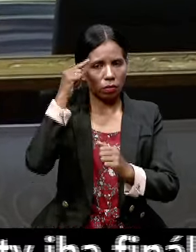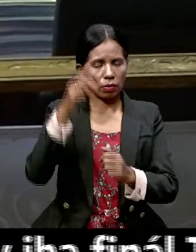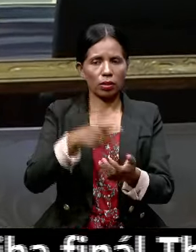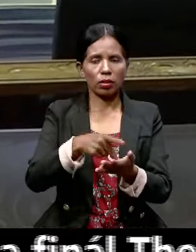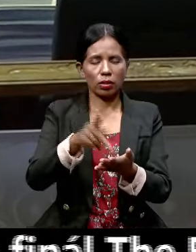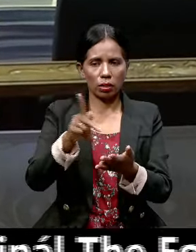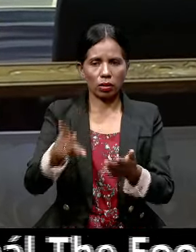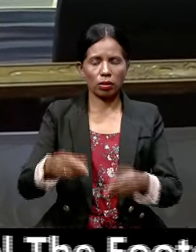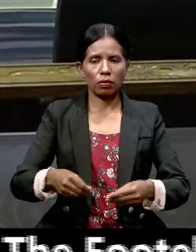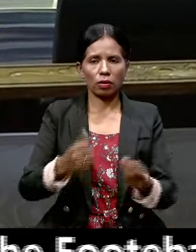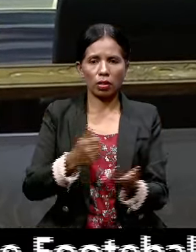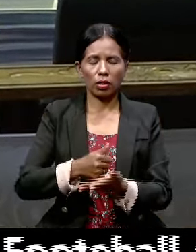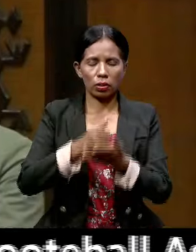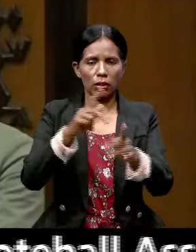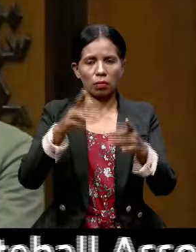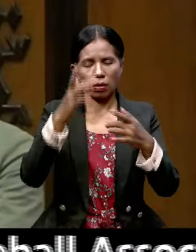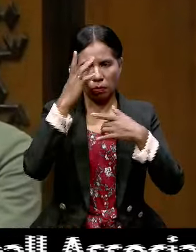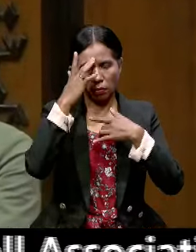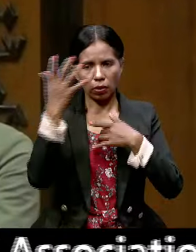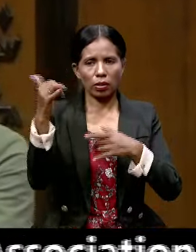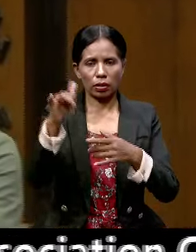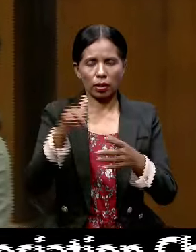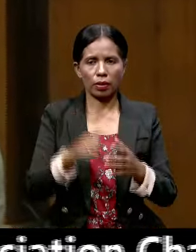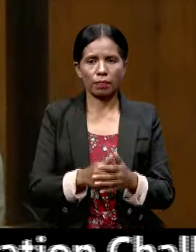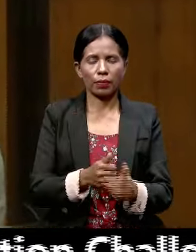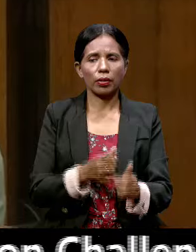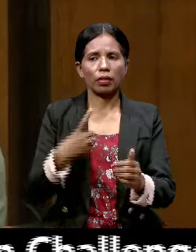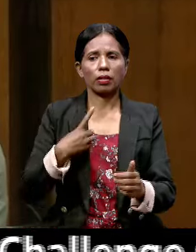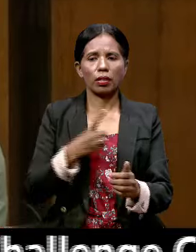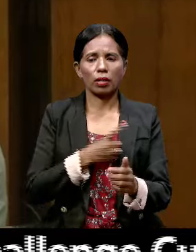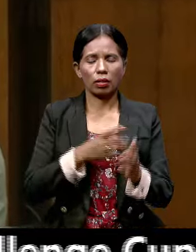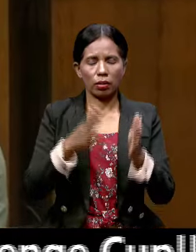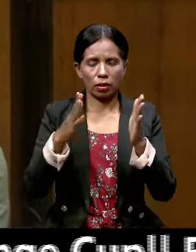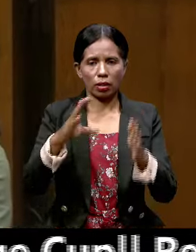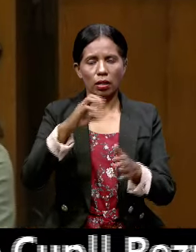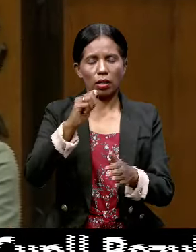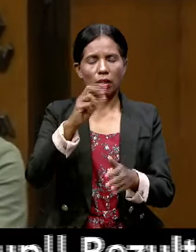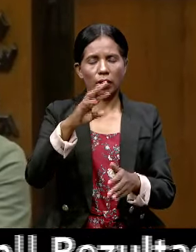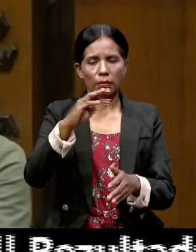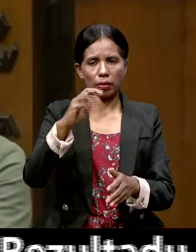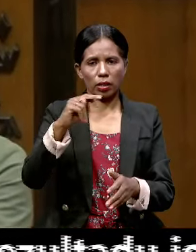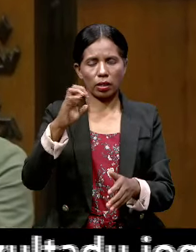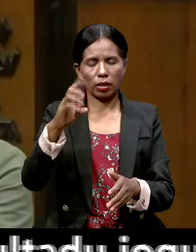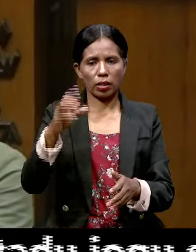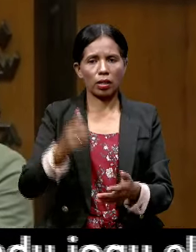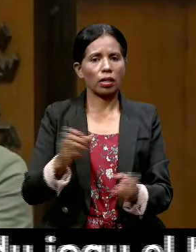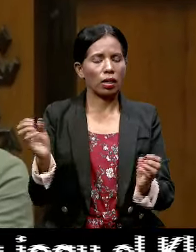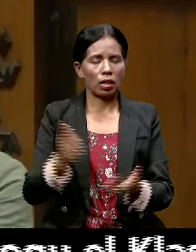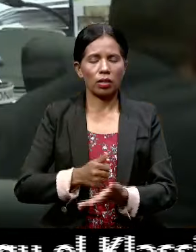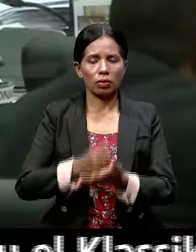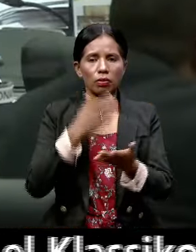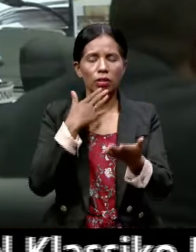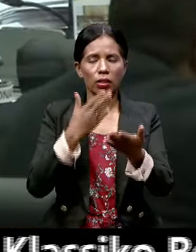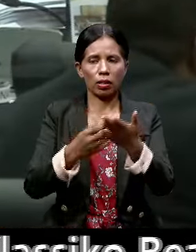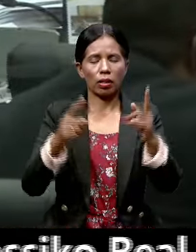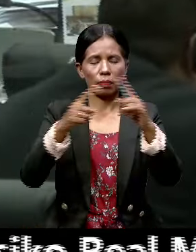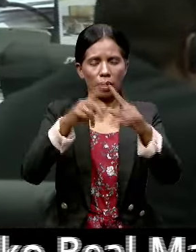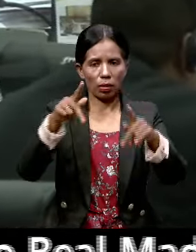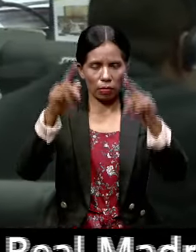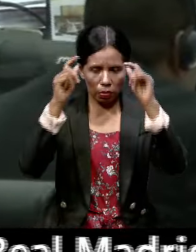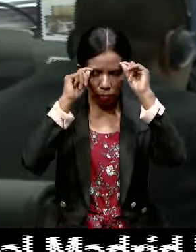o de for tratamento para paciente em Timor Sira. Tir deputada Carminda Carlota, Hospital Sira, né? La for atendimento dia para paciente em Timor